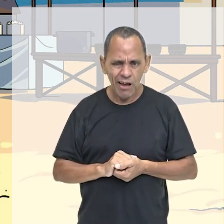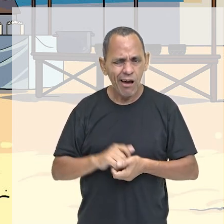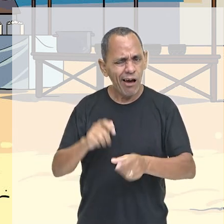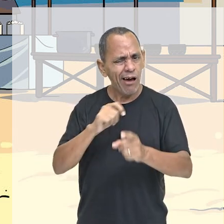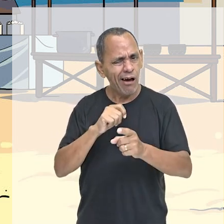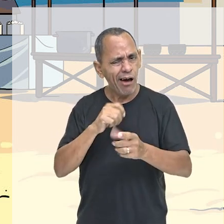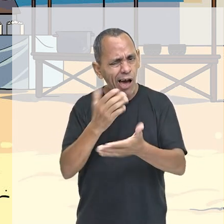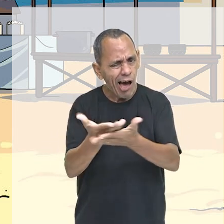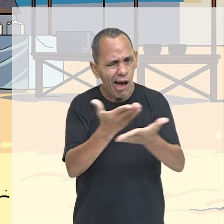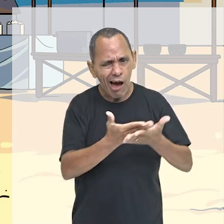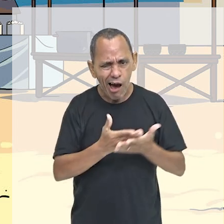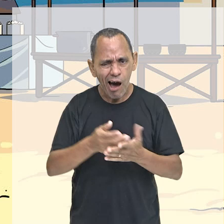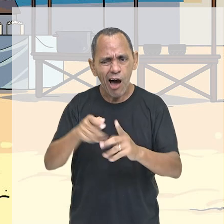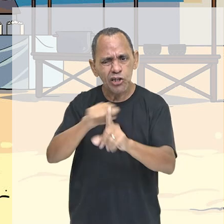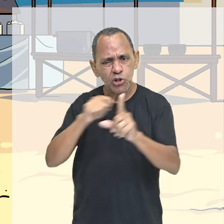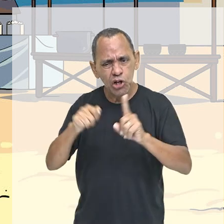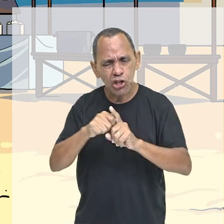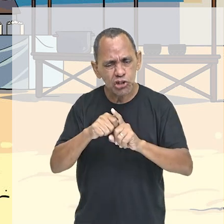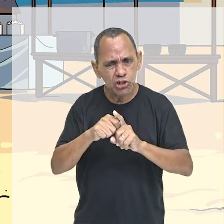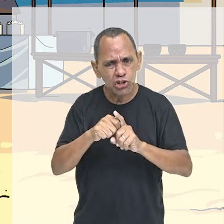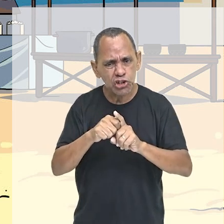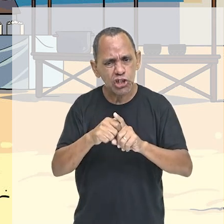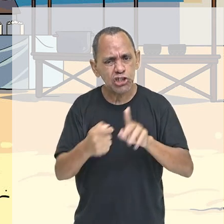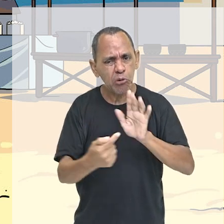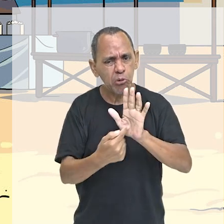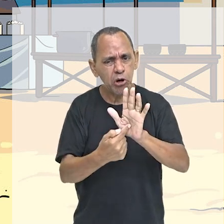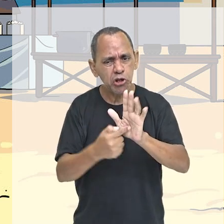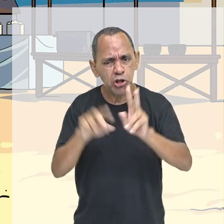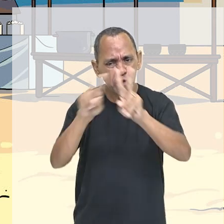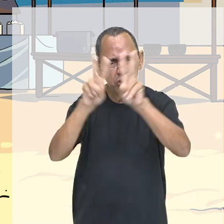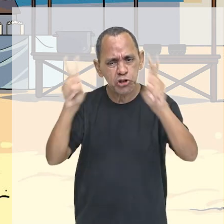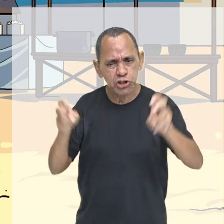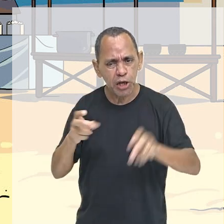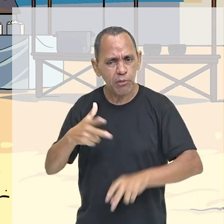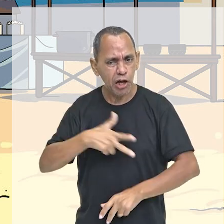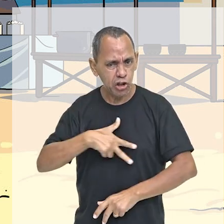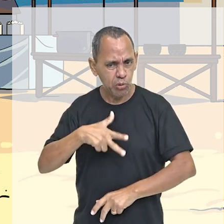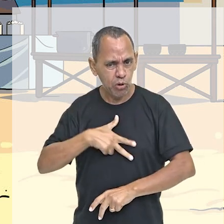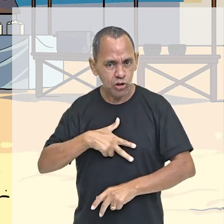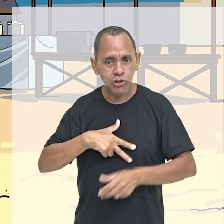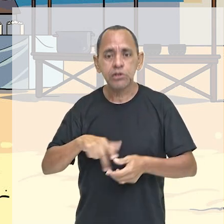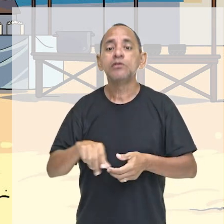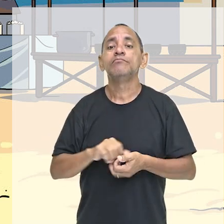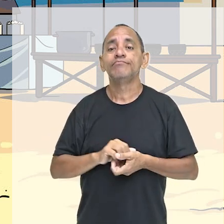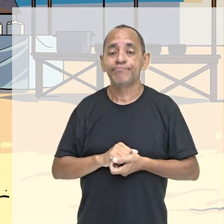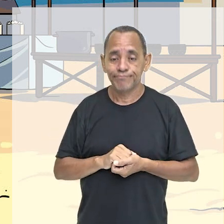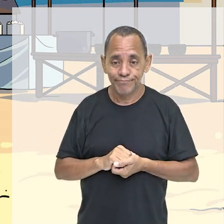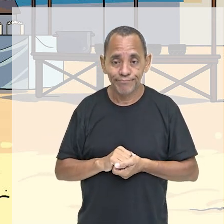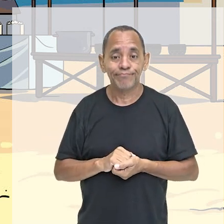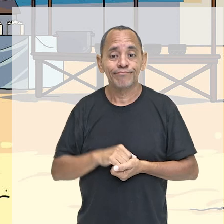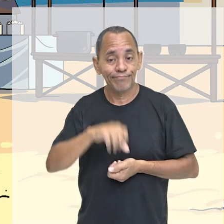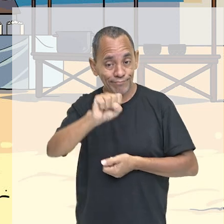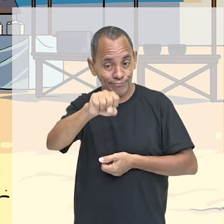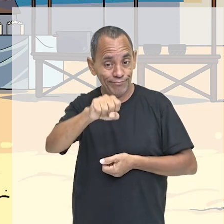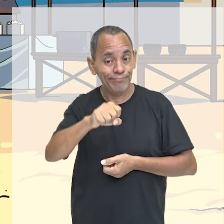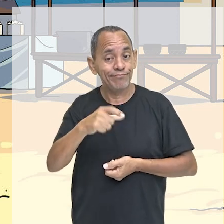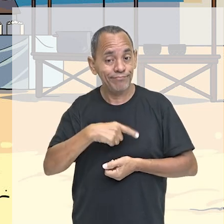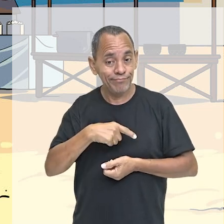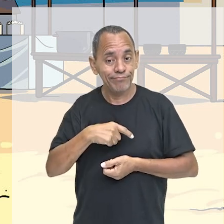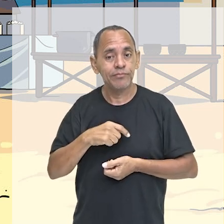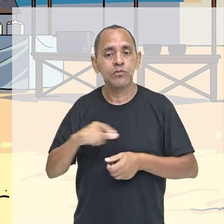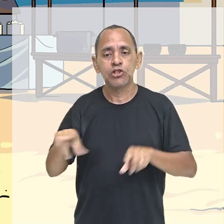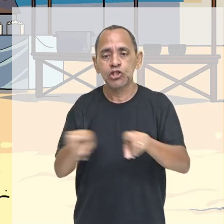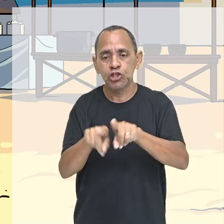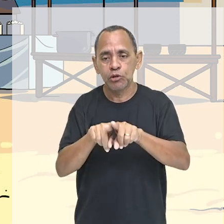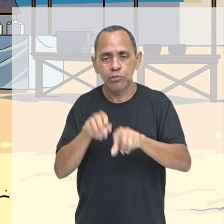a antropologia? Sim, porque ela também faz parte das ciências sociais. E eu vou trazer um conceito bem